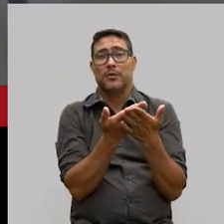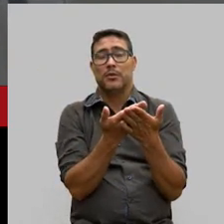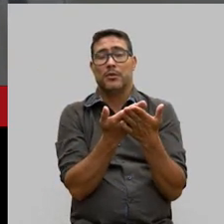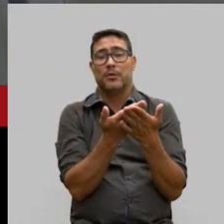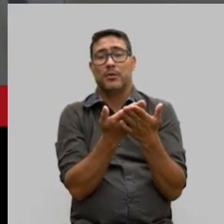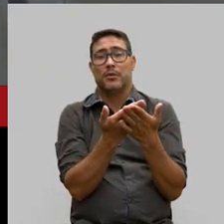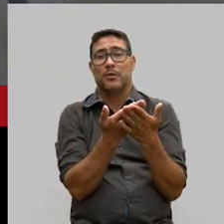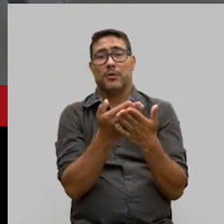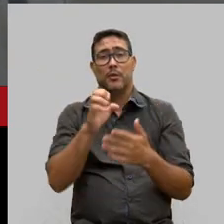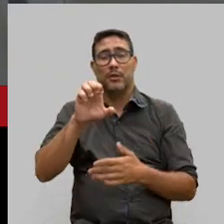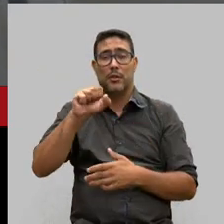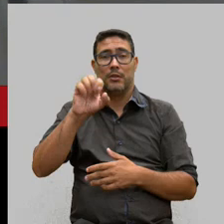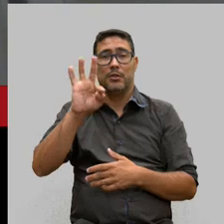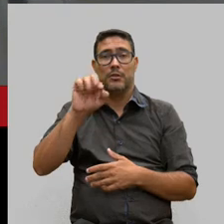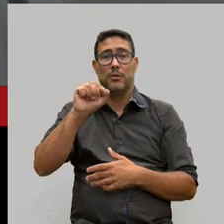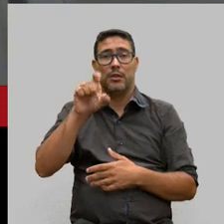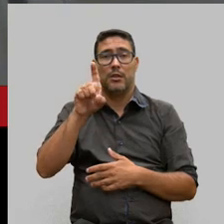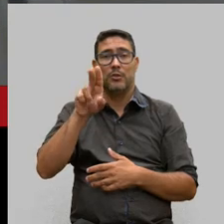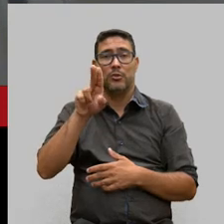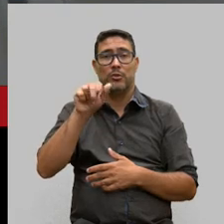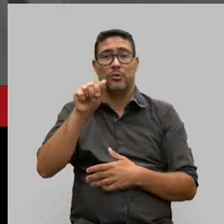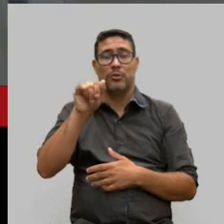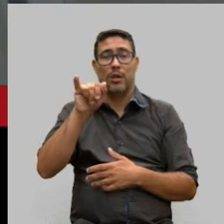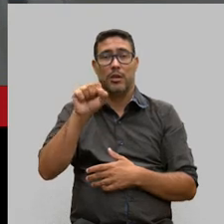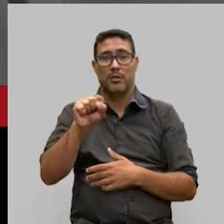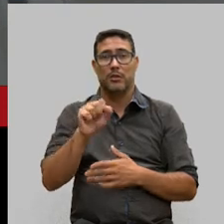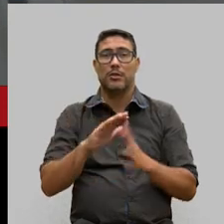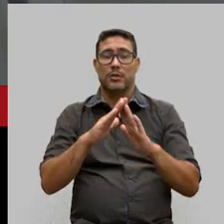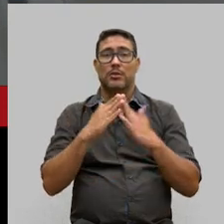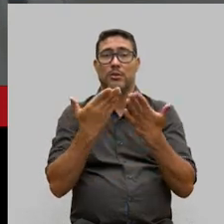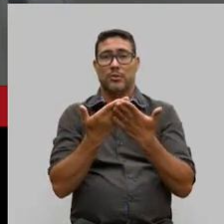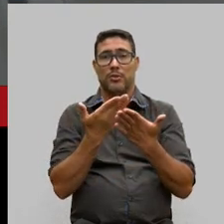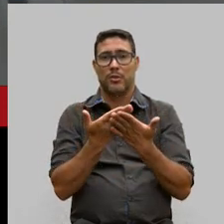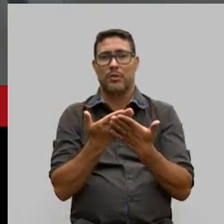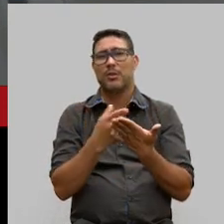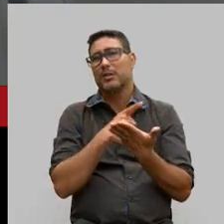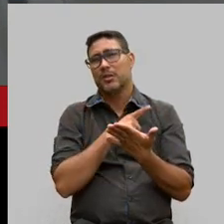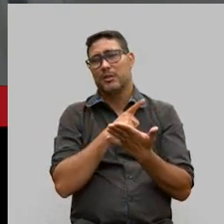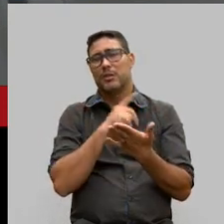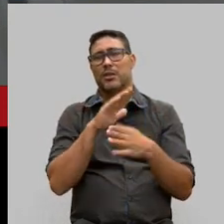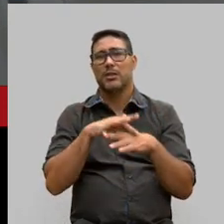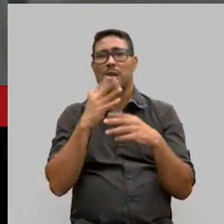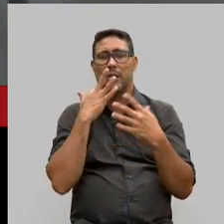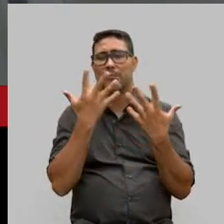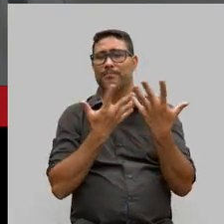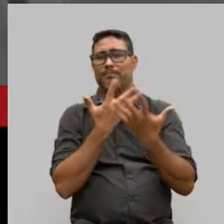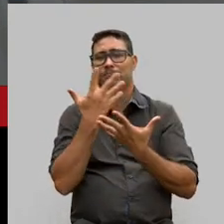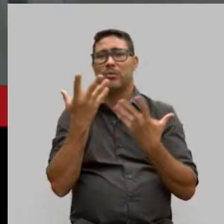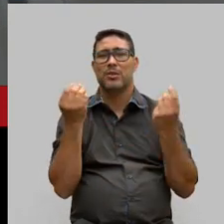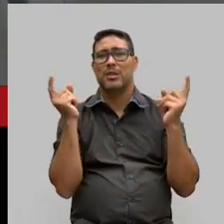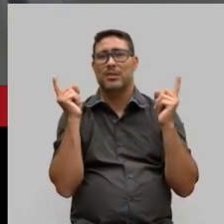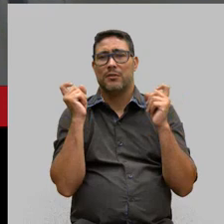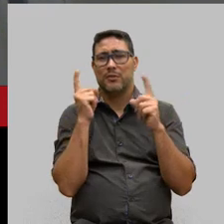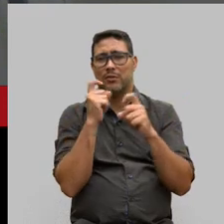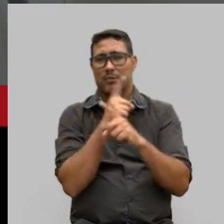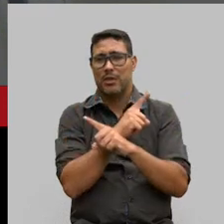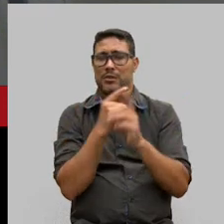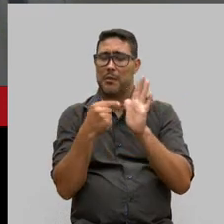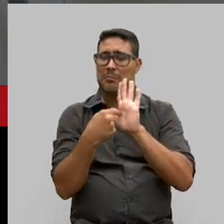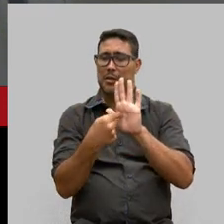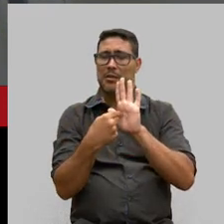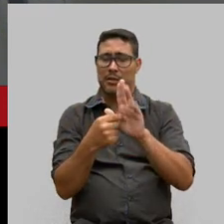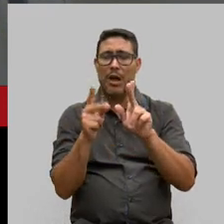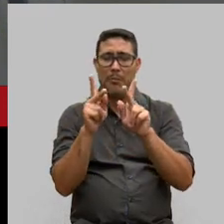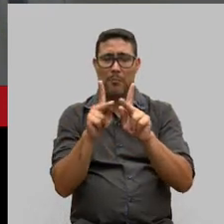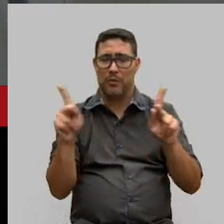e temos muitas escolas que estão tendo dando muita dificuldade para apresentar um professor de apoio para